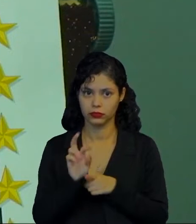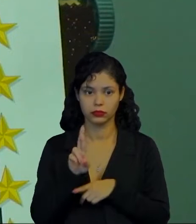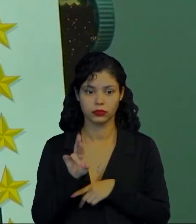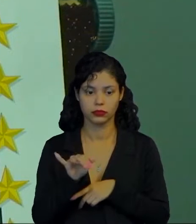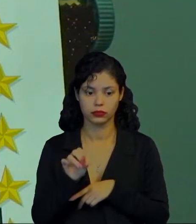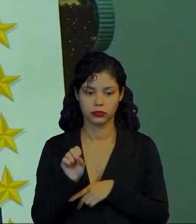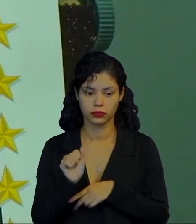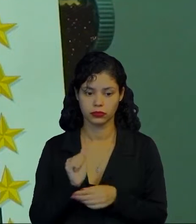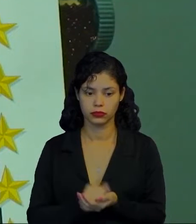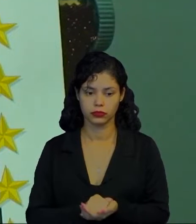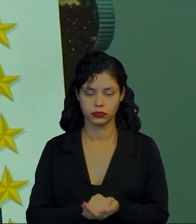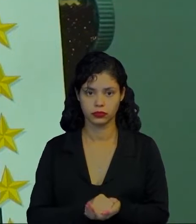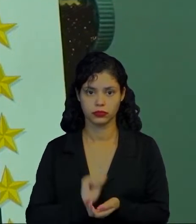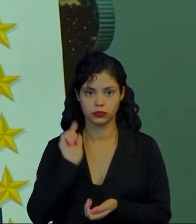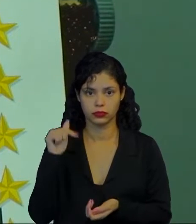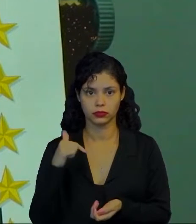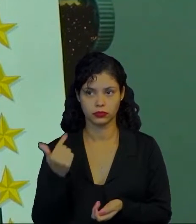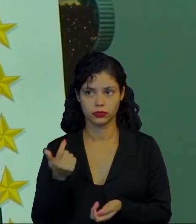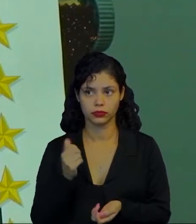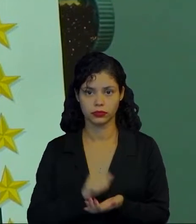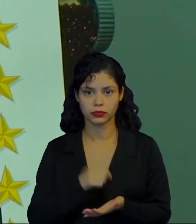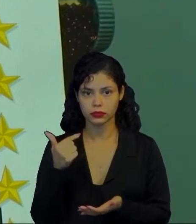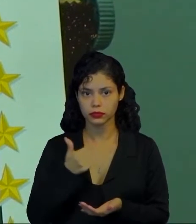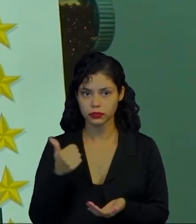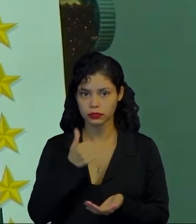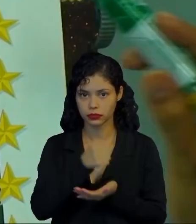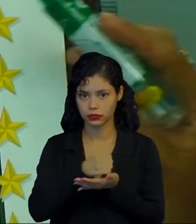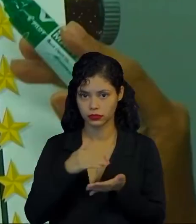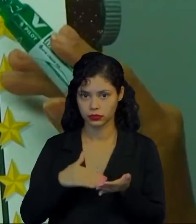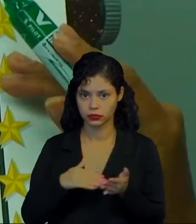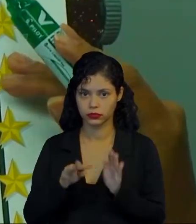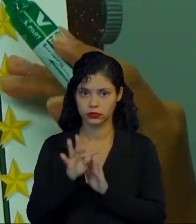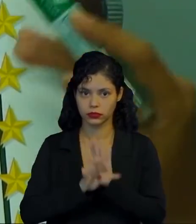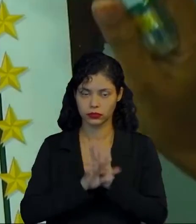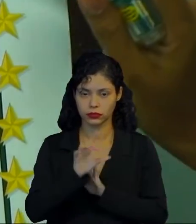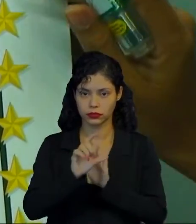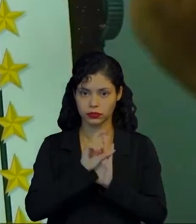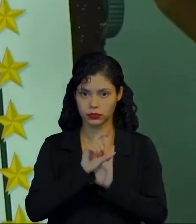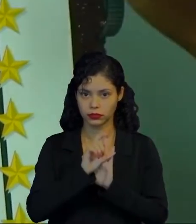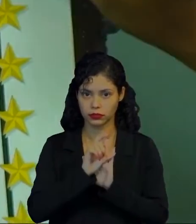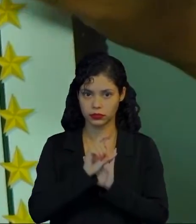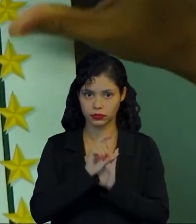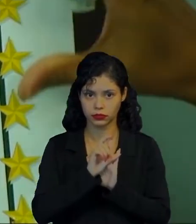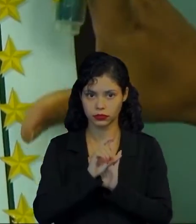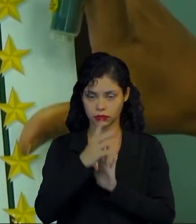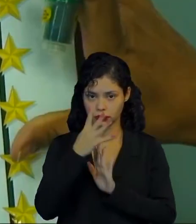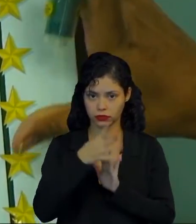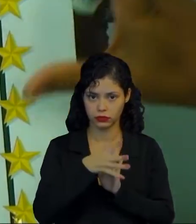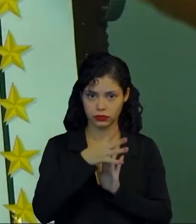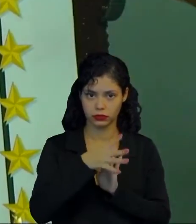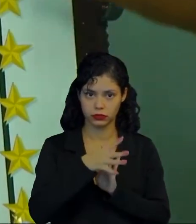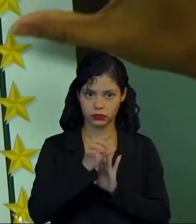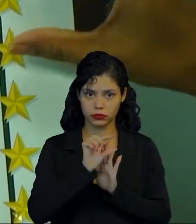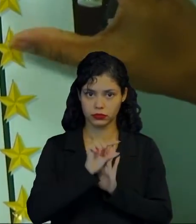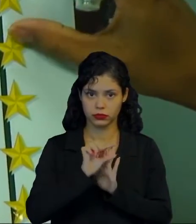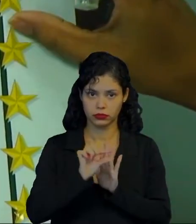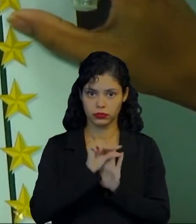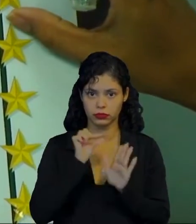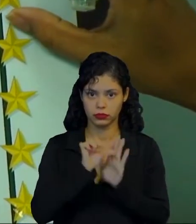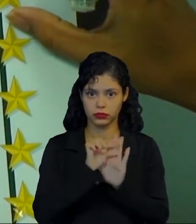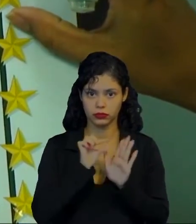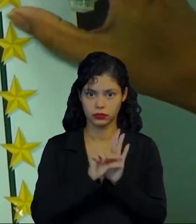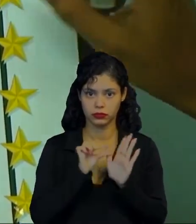rimam. Vamos para a nossa segunda parte? Nós vimos que no primeiro tem 4 versos,